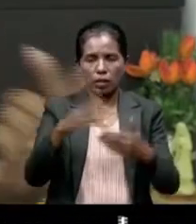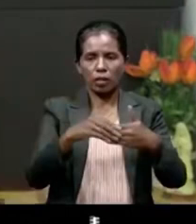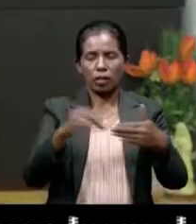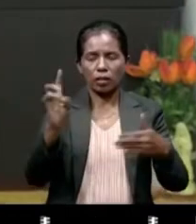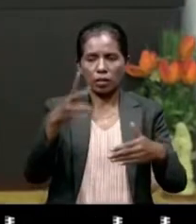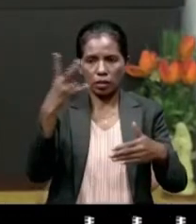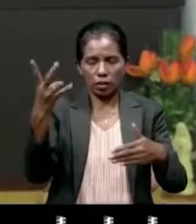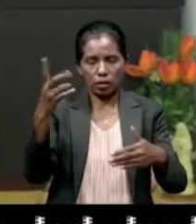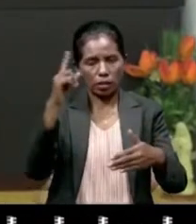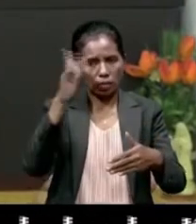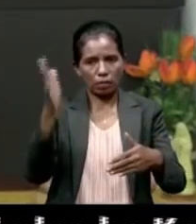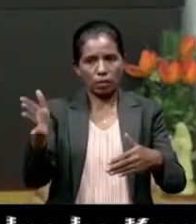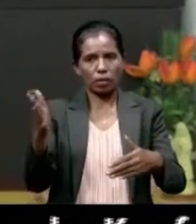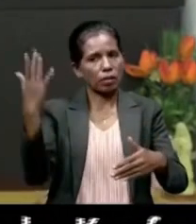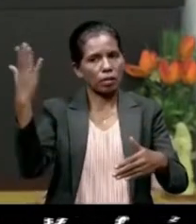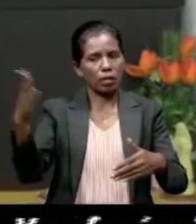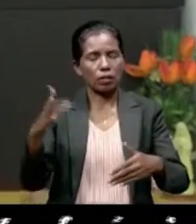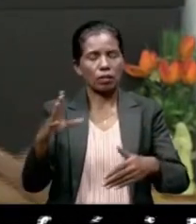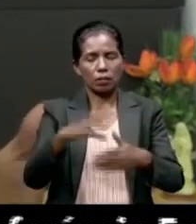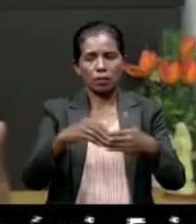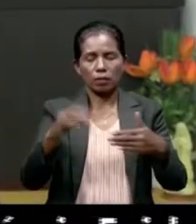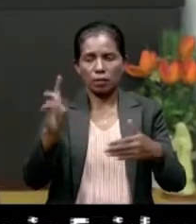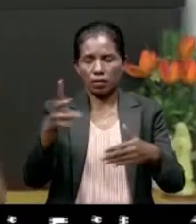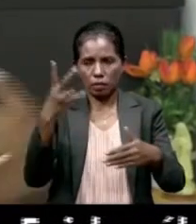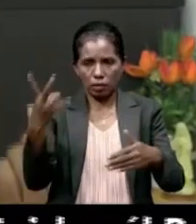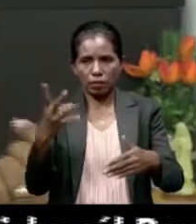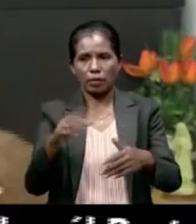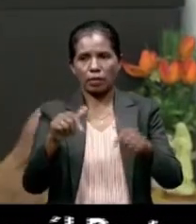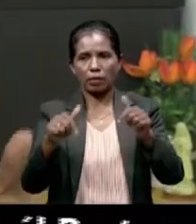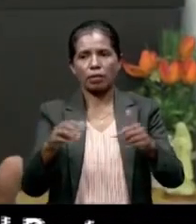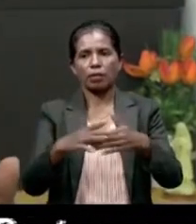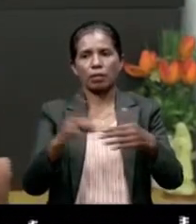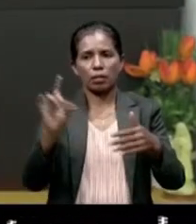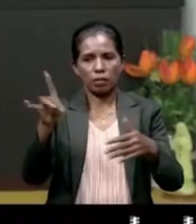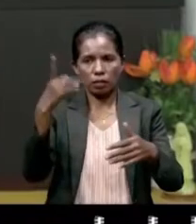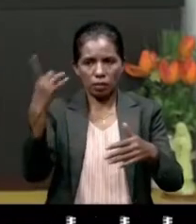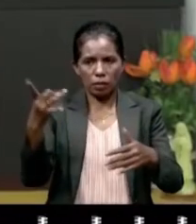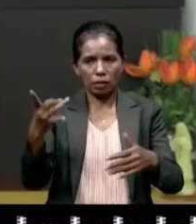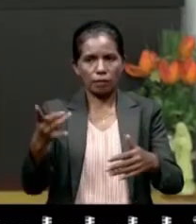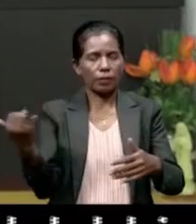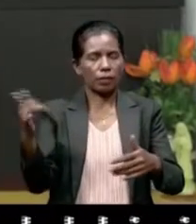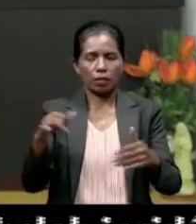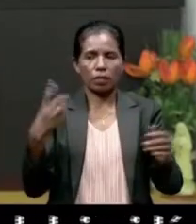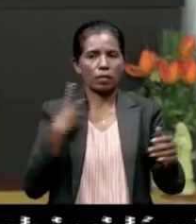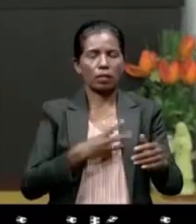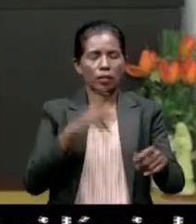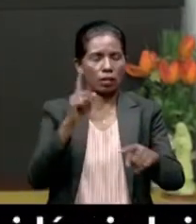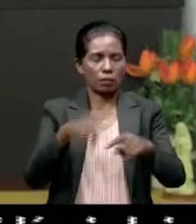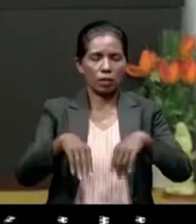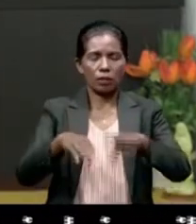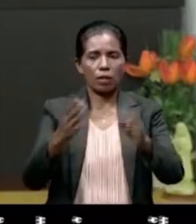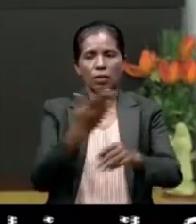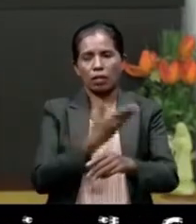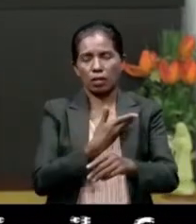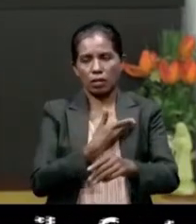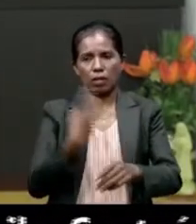e a vamos $17 105 centavos $18 né e a vamos $18 ser nem ita la bele fan liu quando